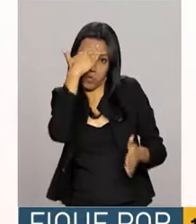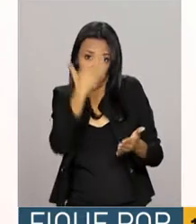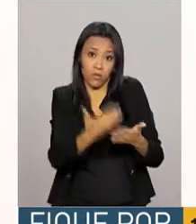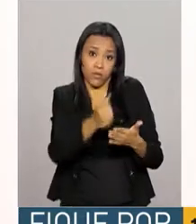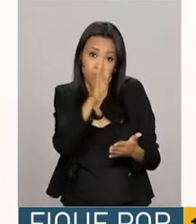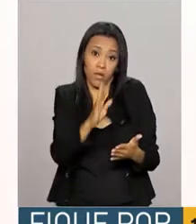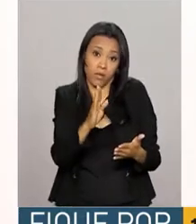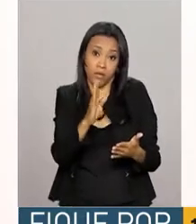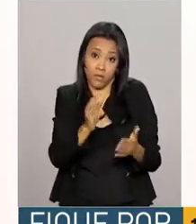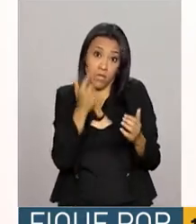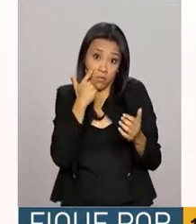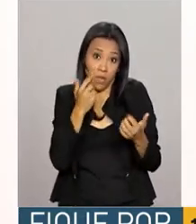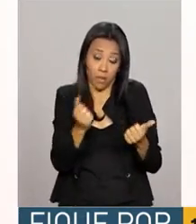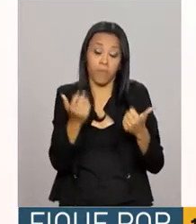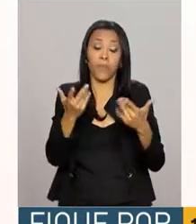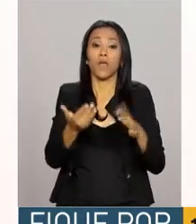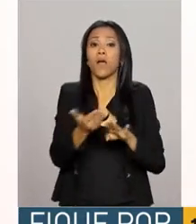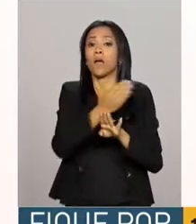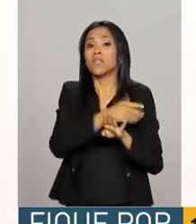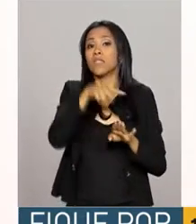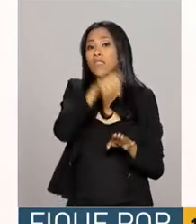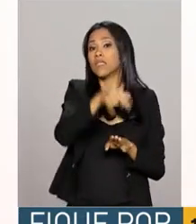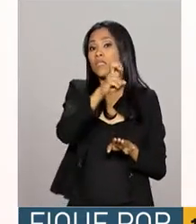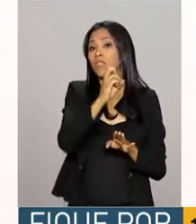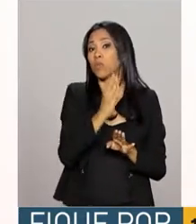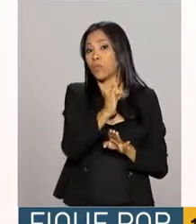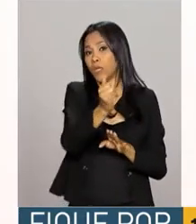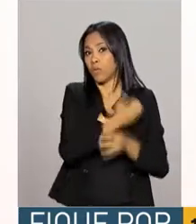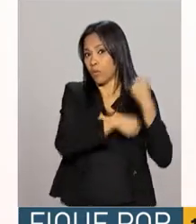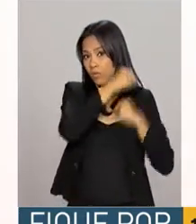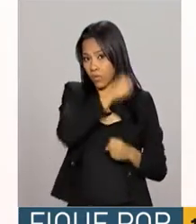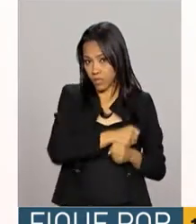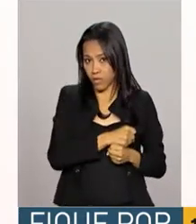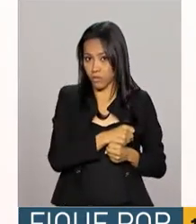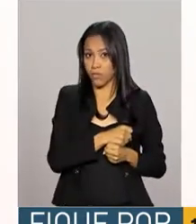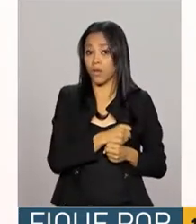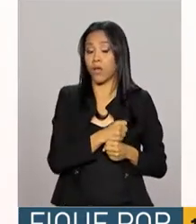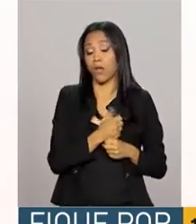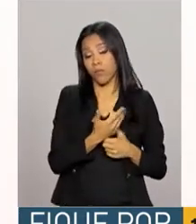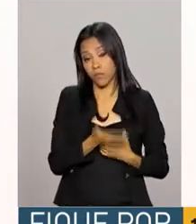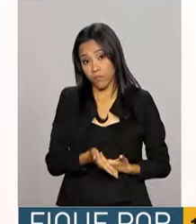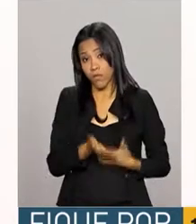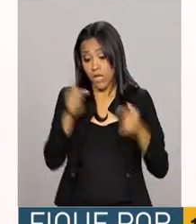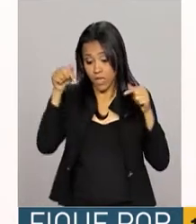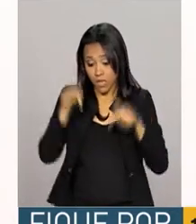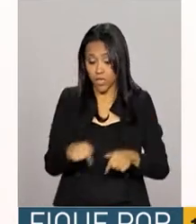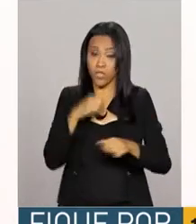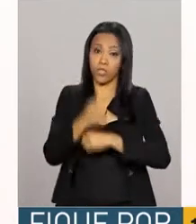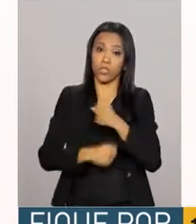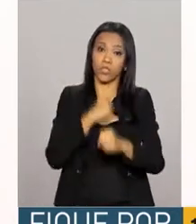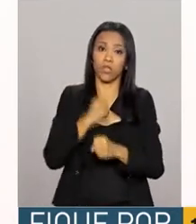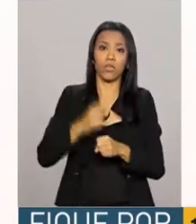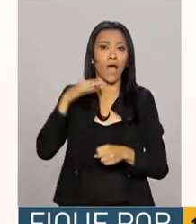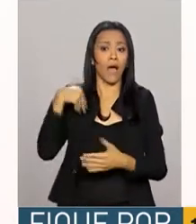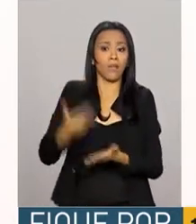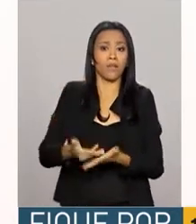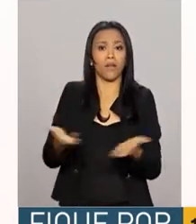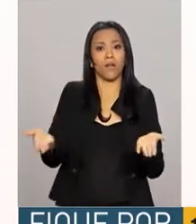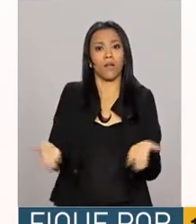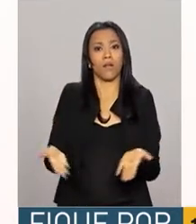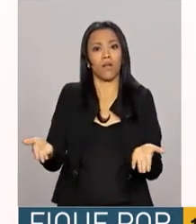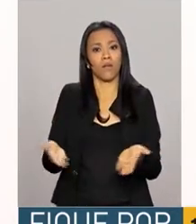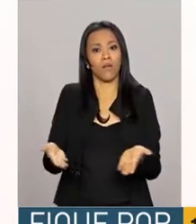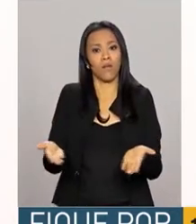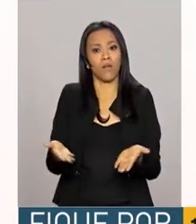era de 75 bilhões no ano passado foi muito bem neste ano só até agora com